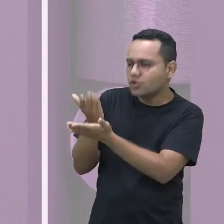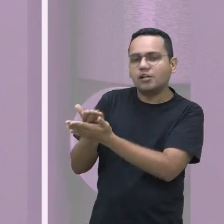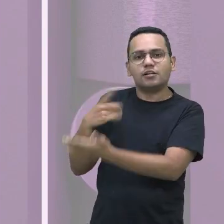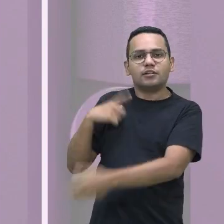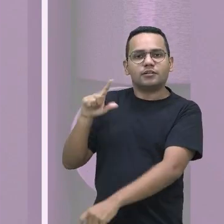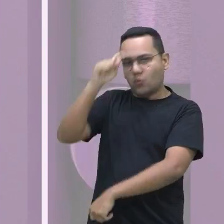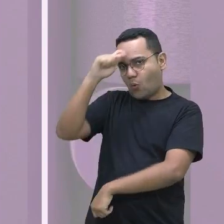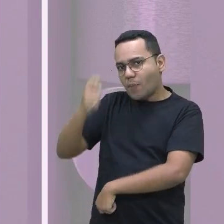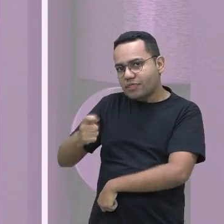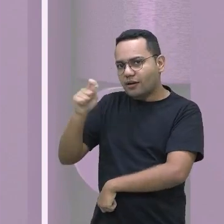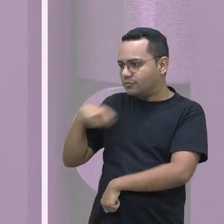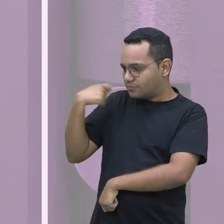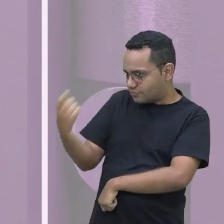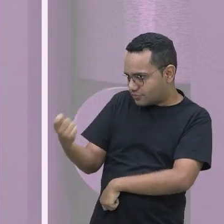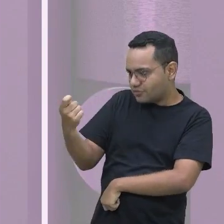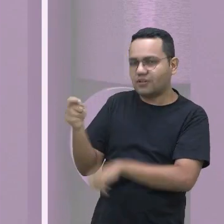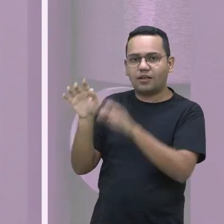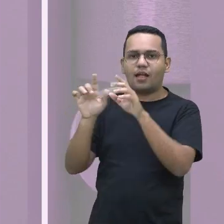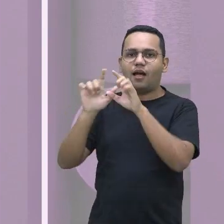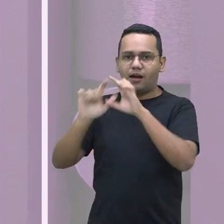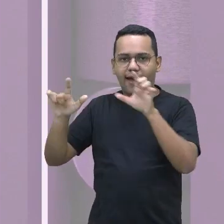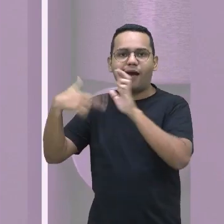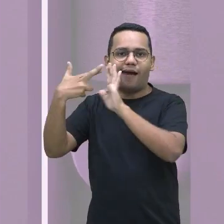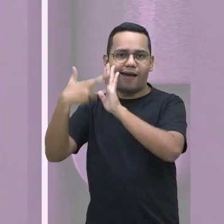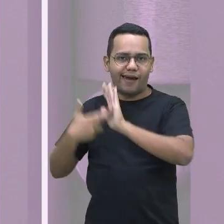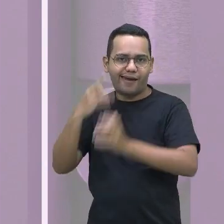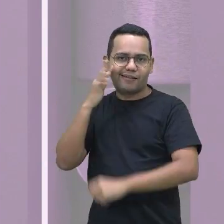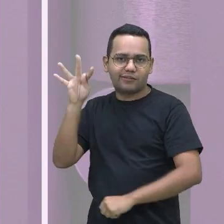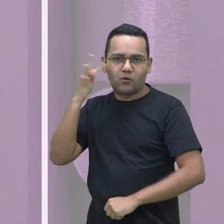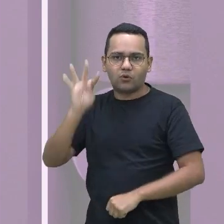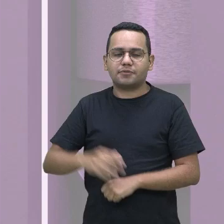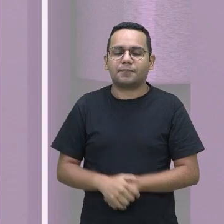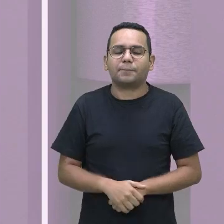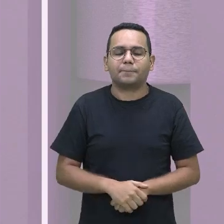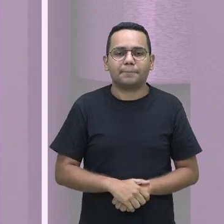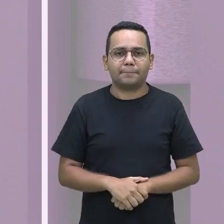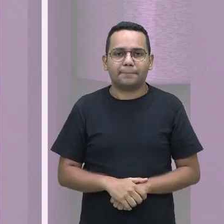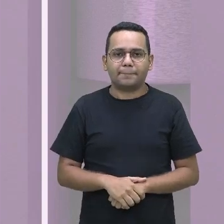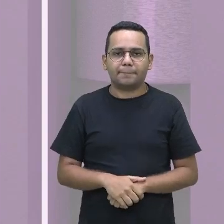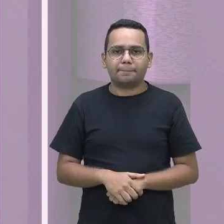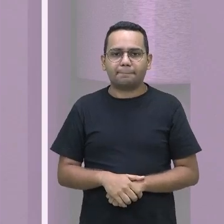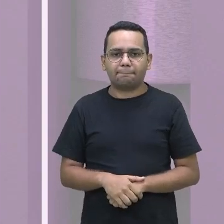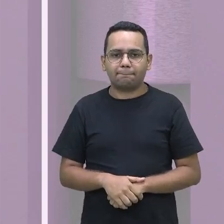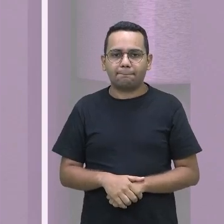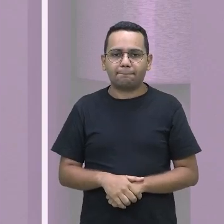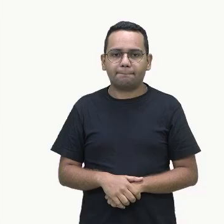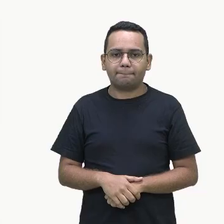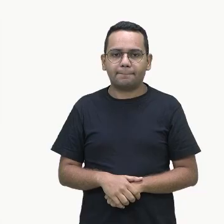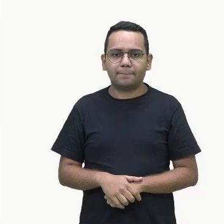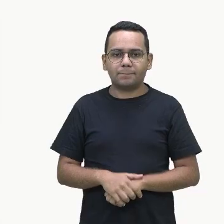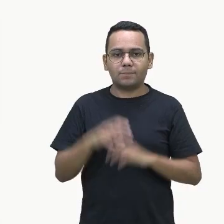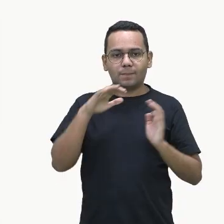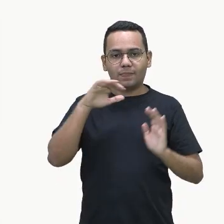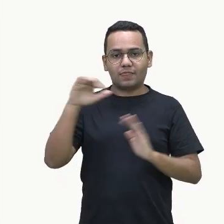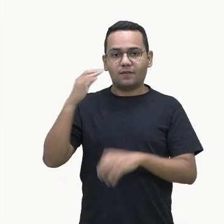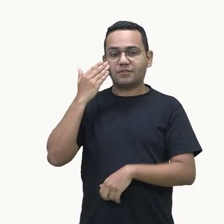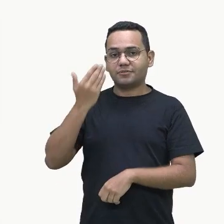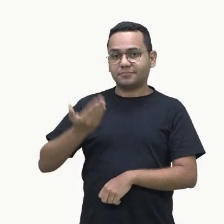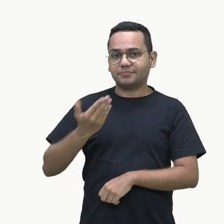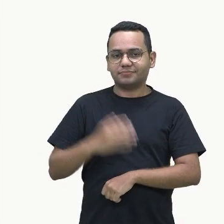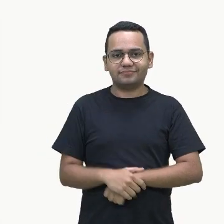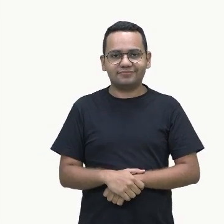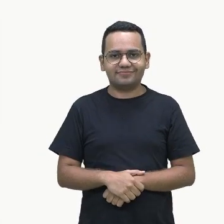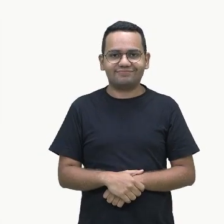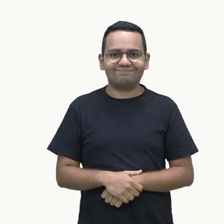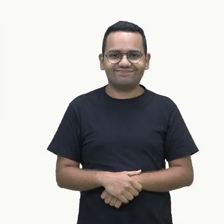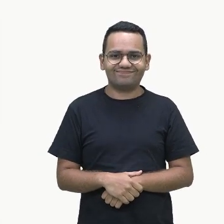ficou conhecido como Teorema de Pitágoras. Então acompanhe aí comigo como é que funciona o Teorema de Pitágoras.